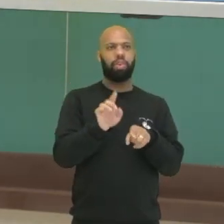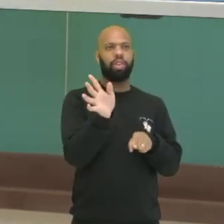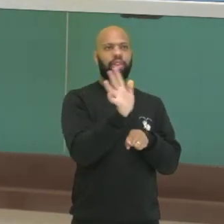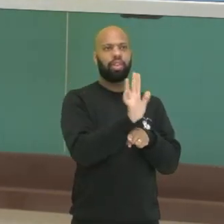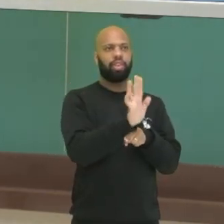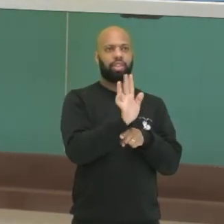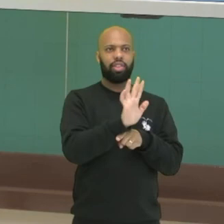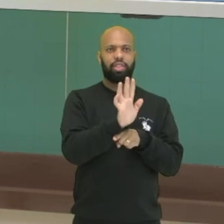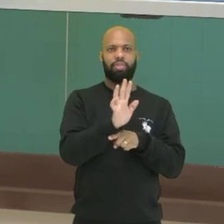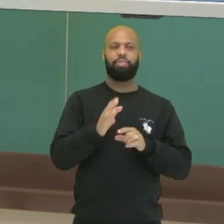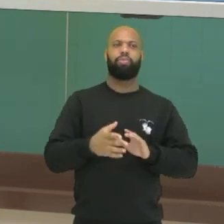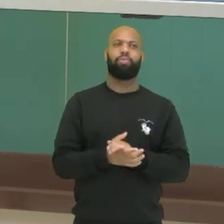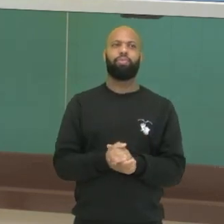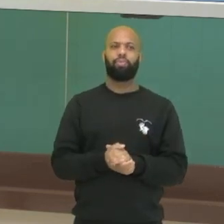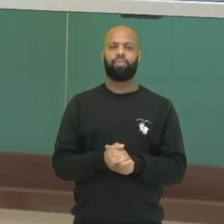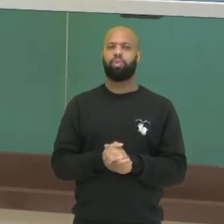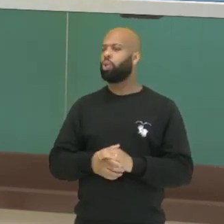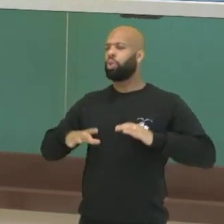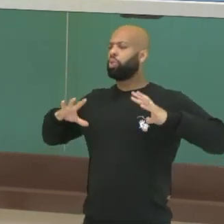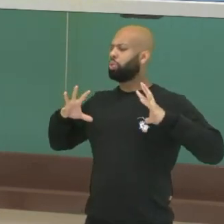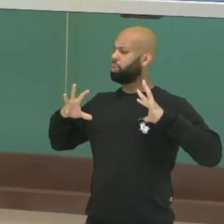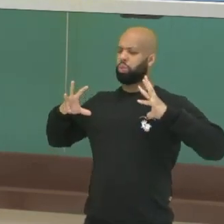Todo mundo